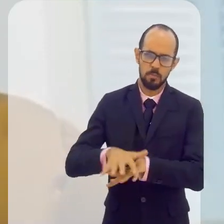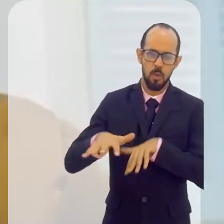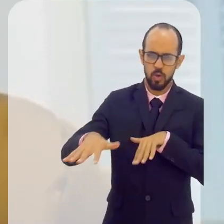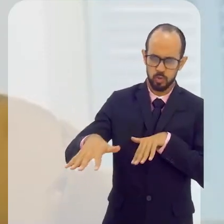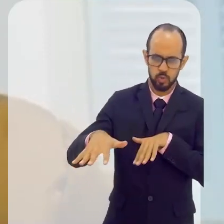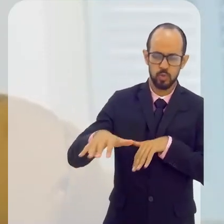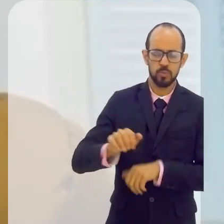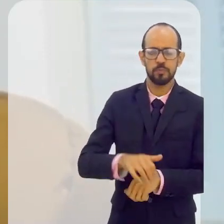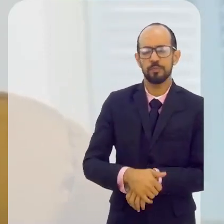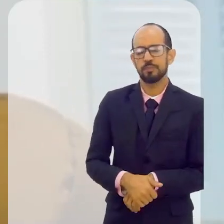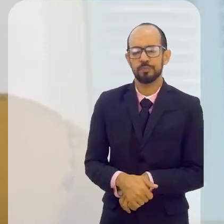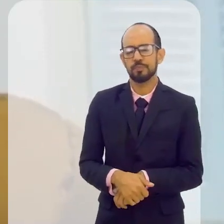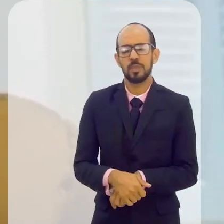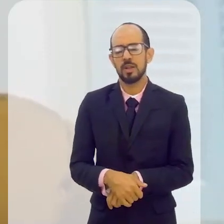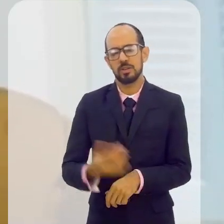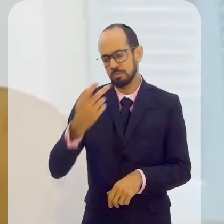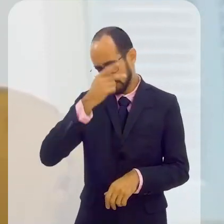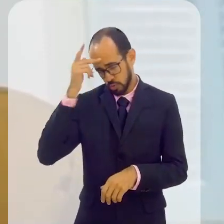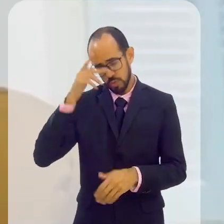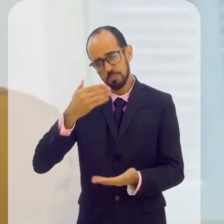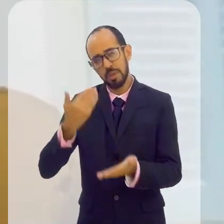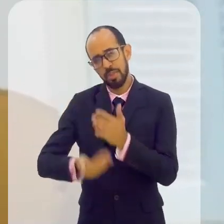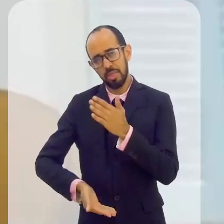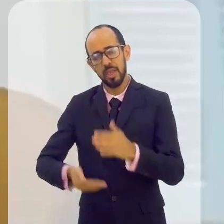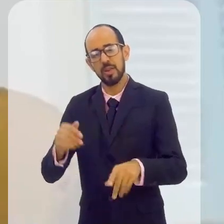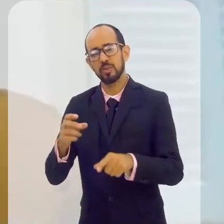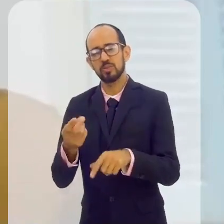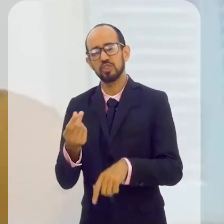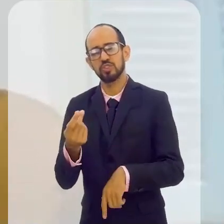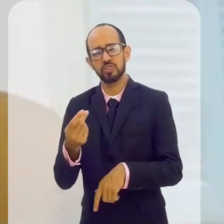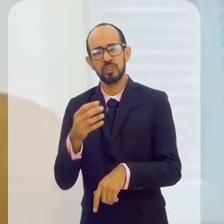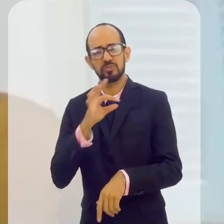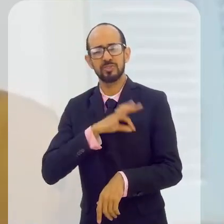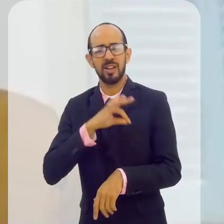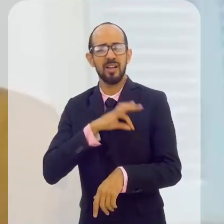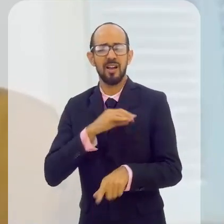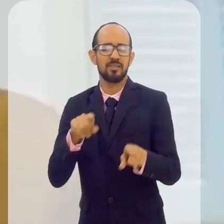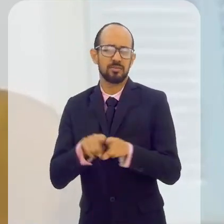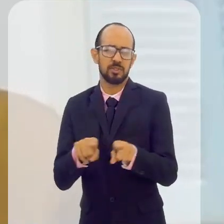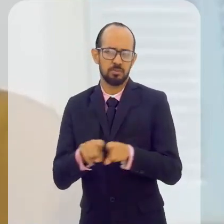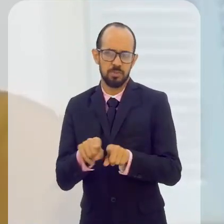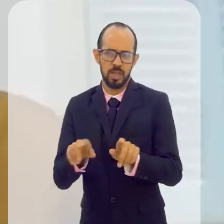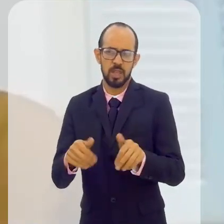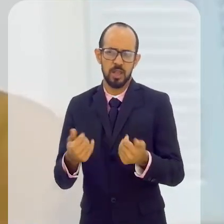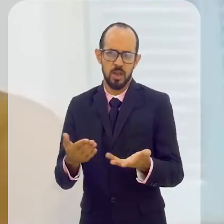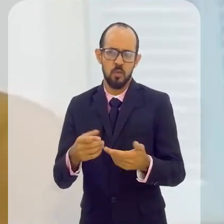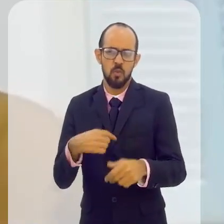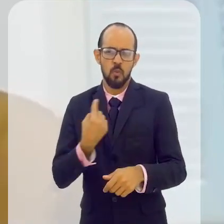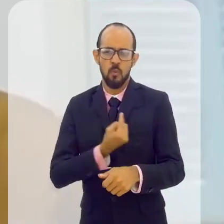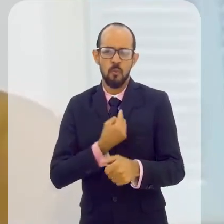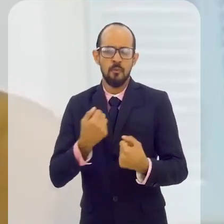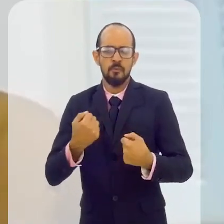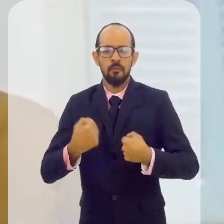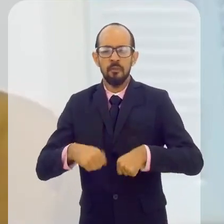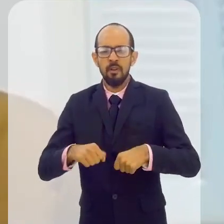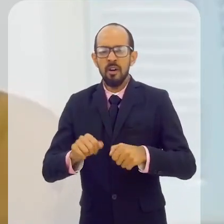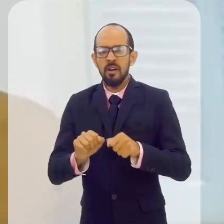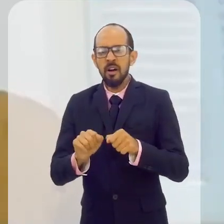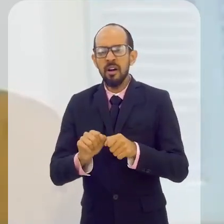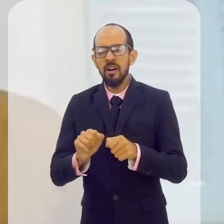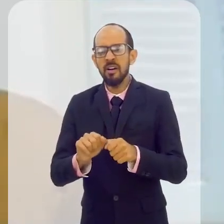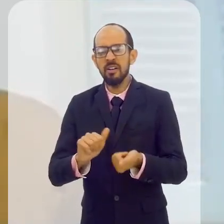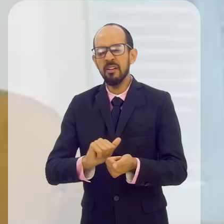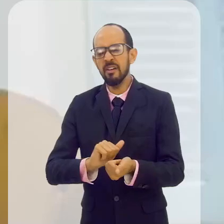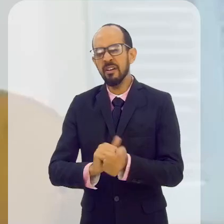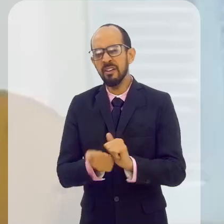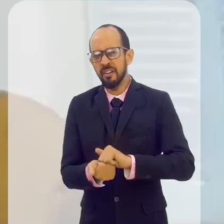ensino remoto. As pessoas perderam renda, né? Então, o que que a gente fez? A gente fez um